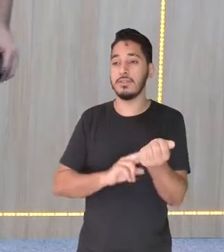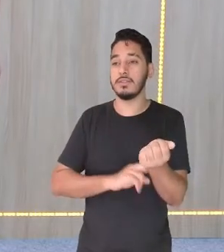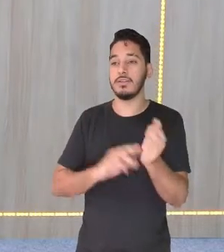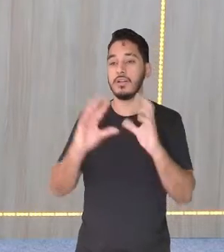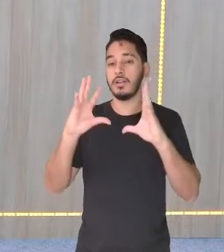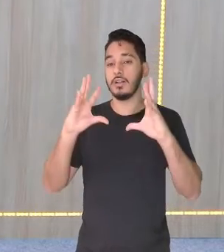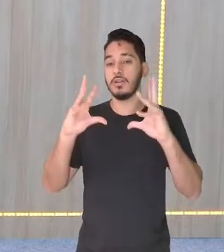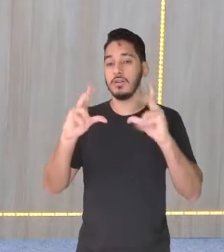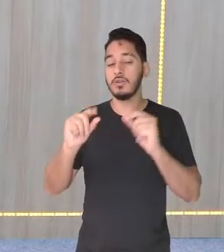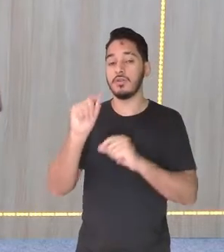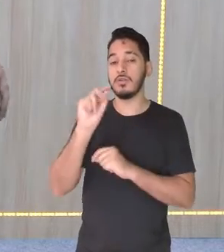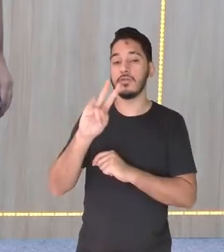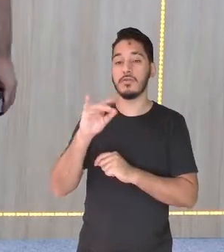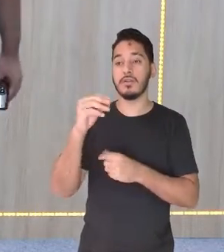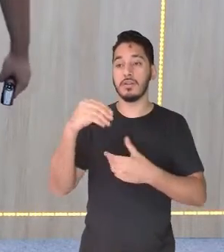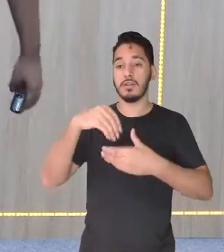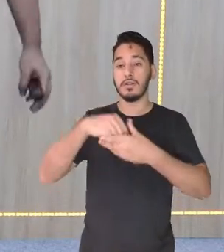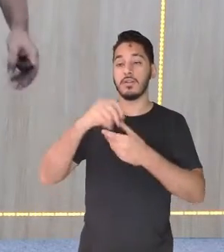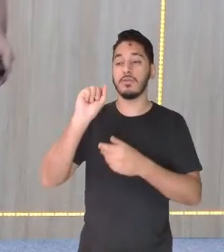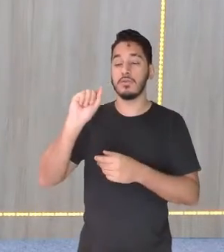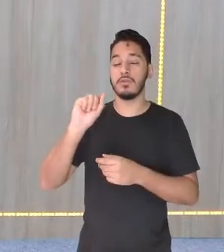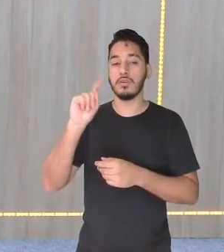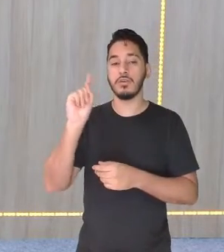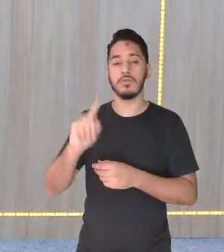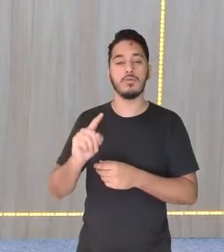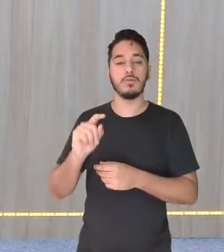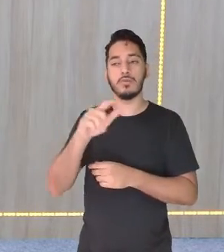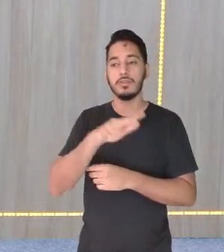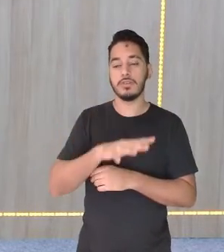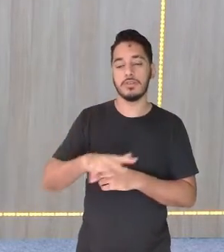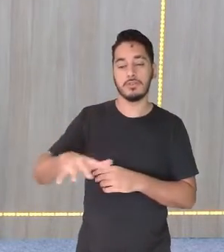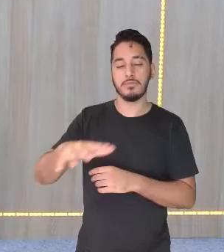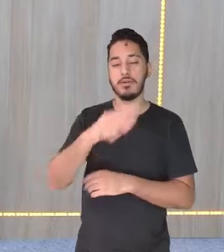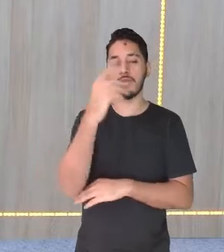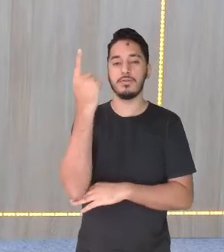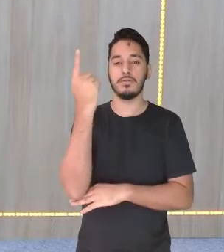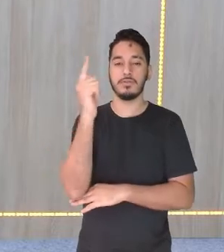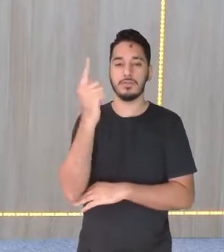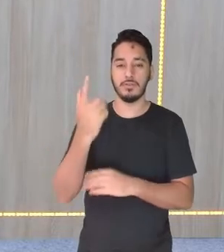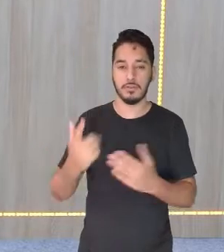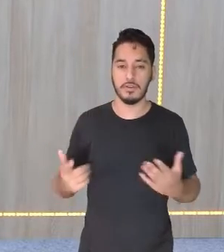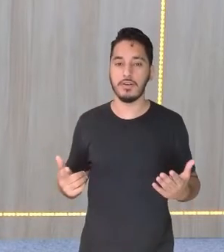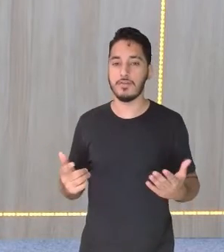tudo isso vai estar incluso no espaço